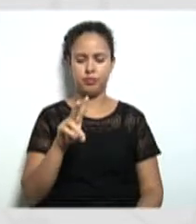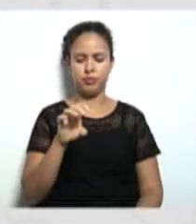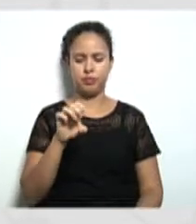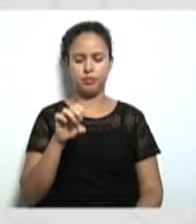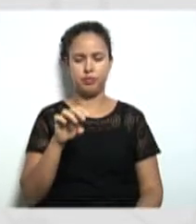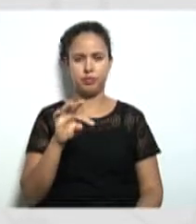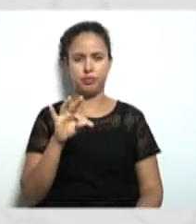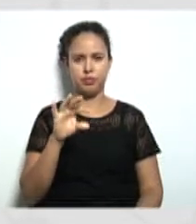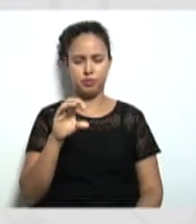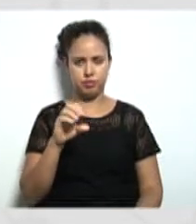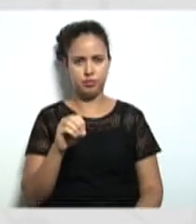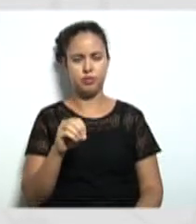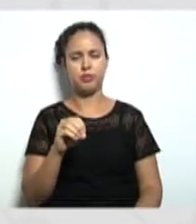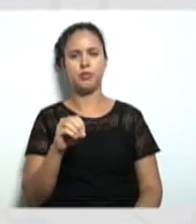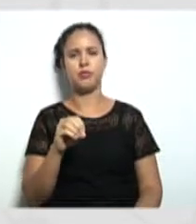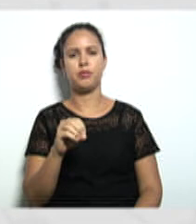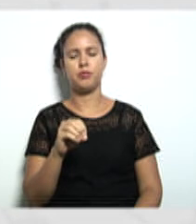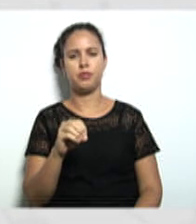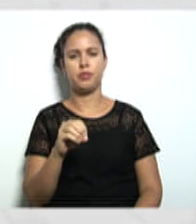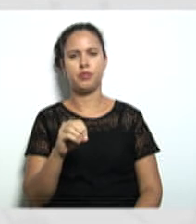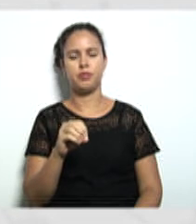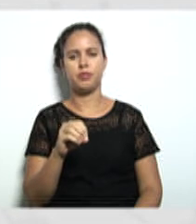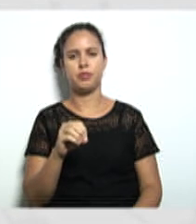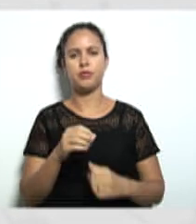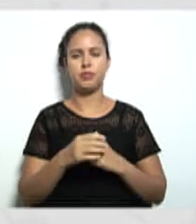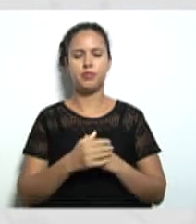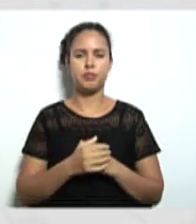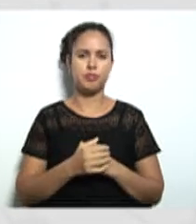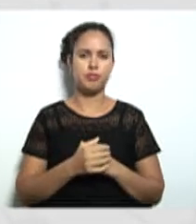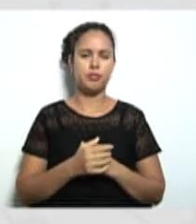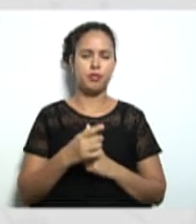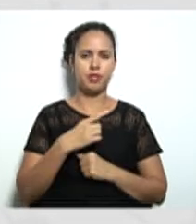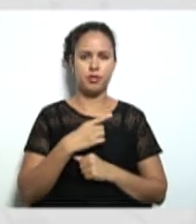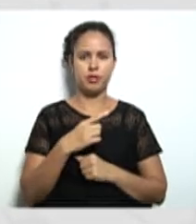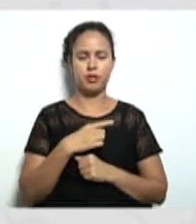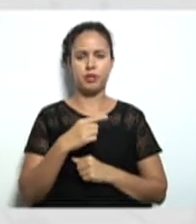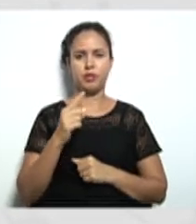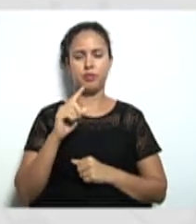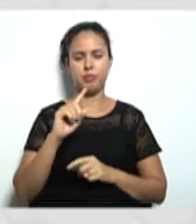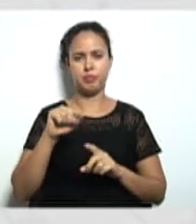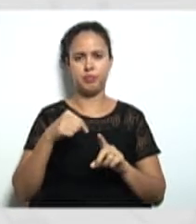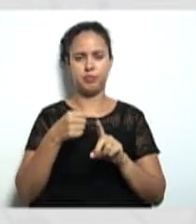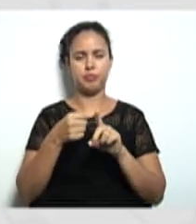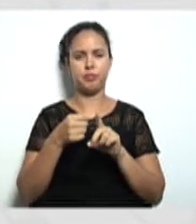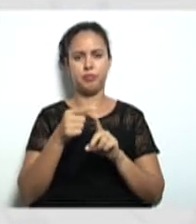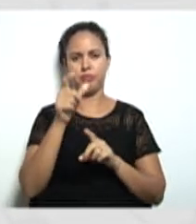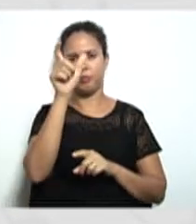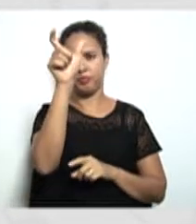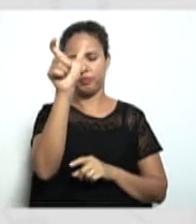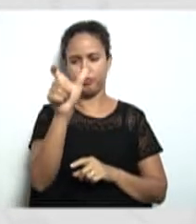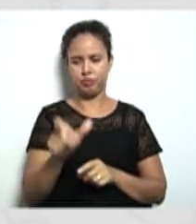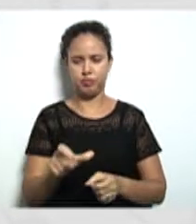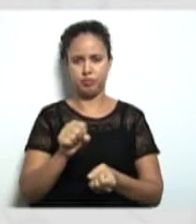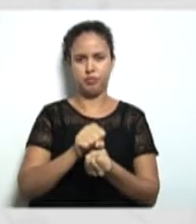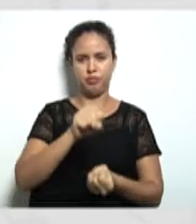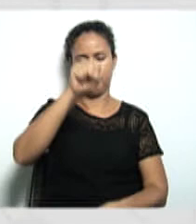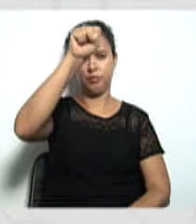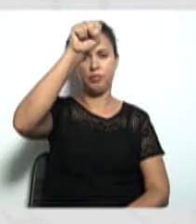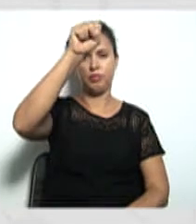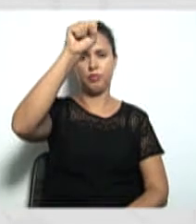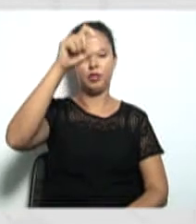né, da sessão. Nós temos ainda o corpo desse banner, e aí ele